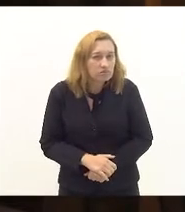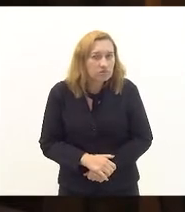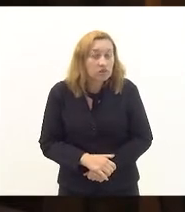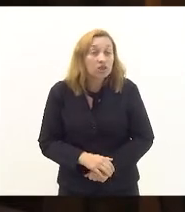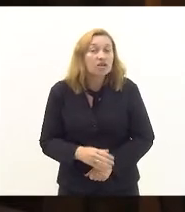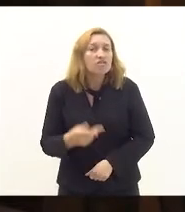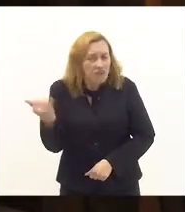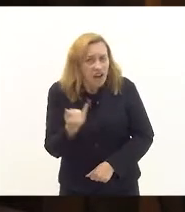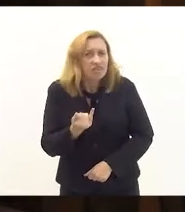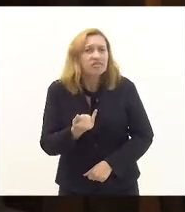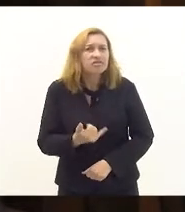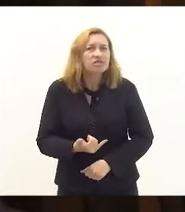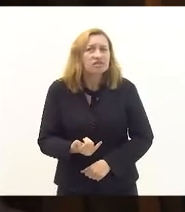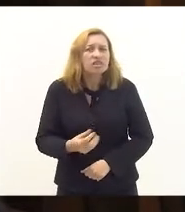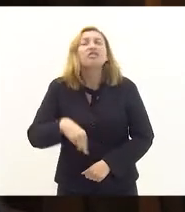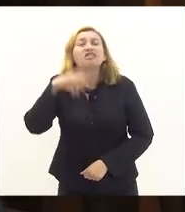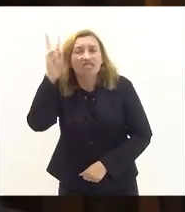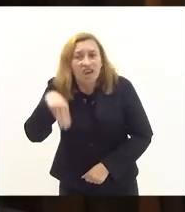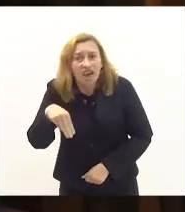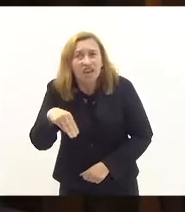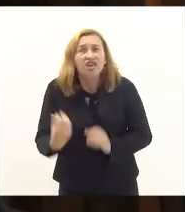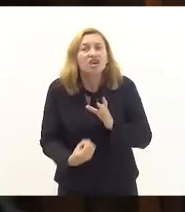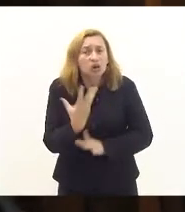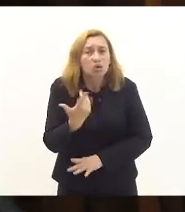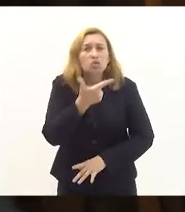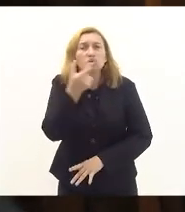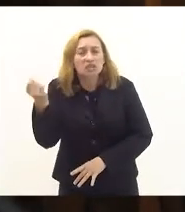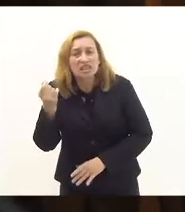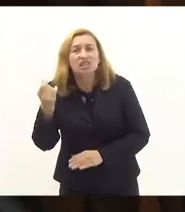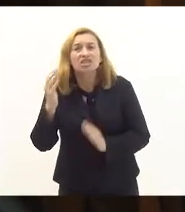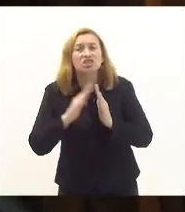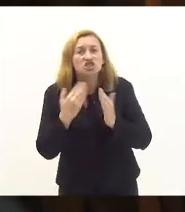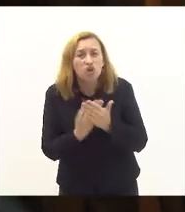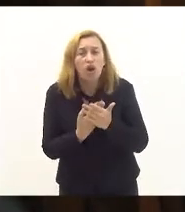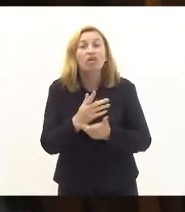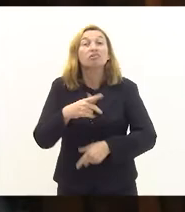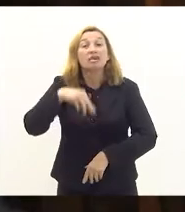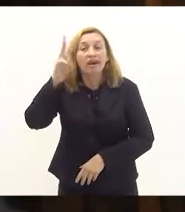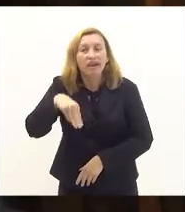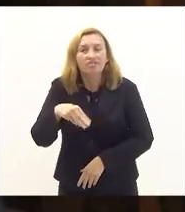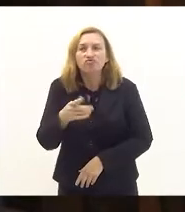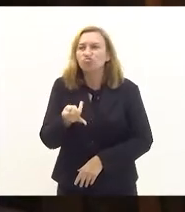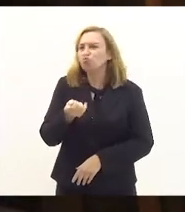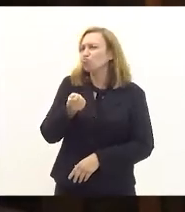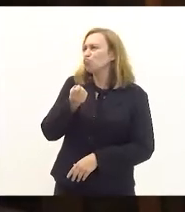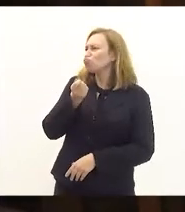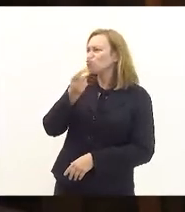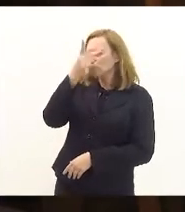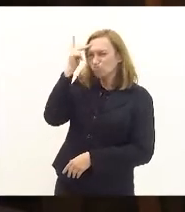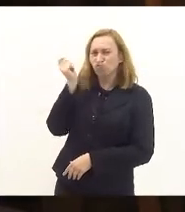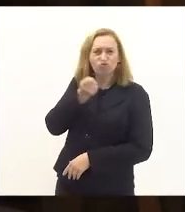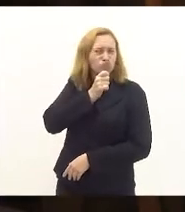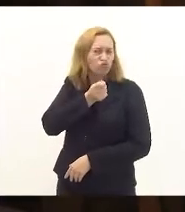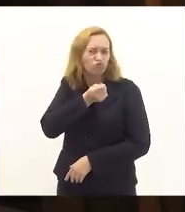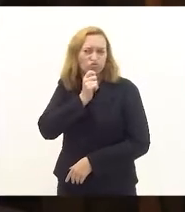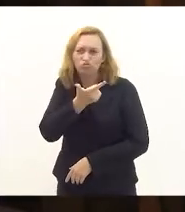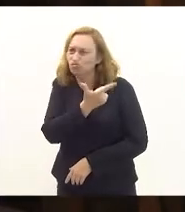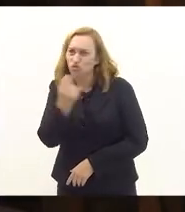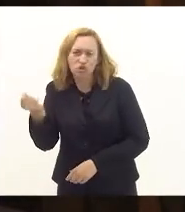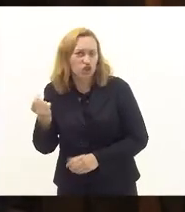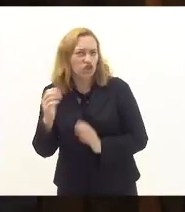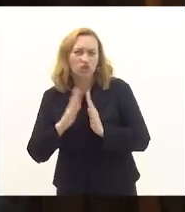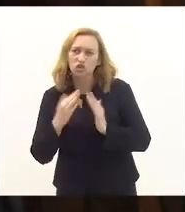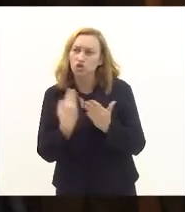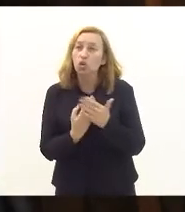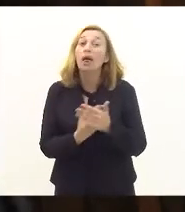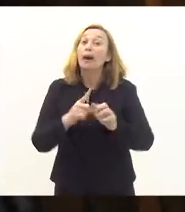Me digam, quem aqui construiu 200 escolas? Ninguém construiu 200 escolas. Leonel